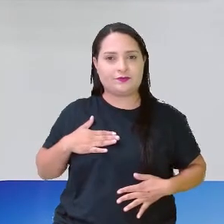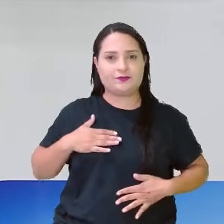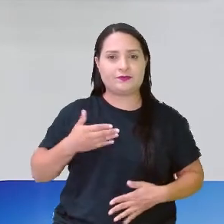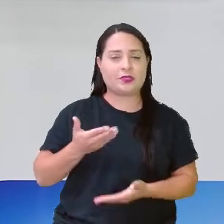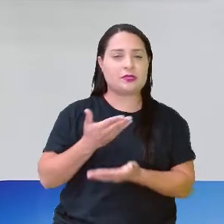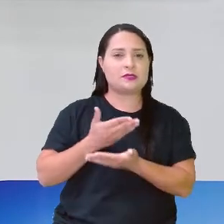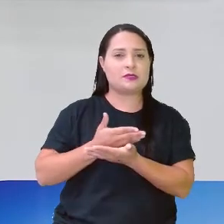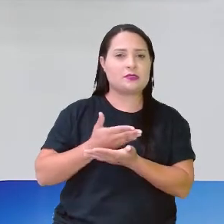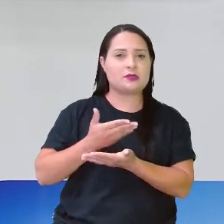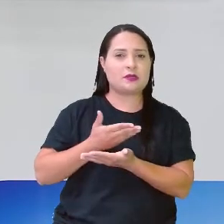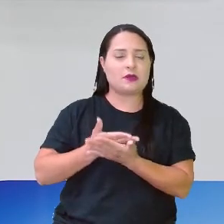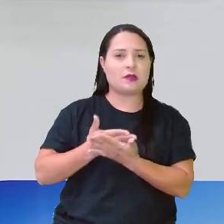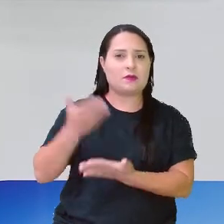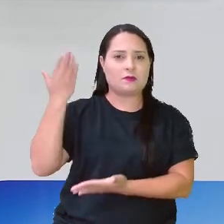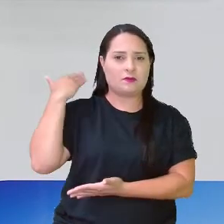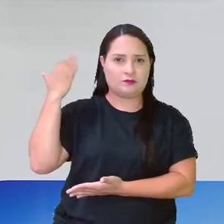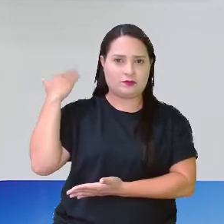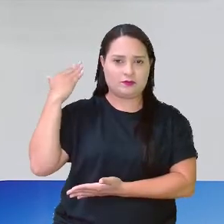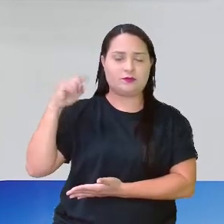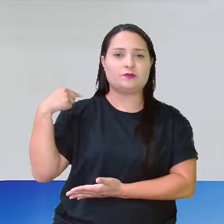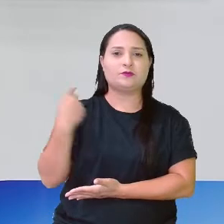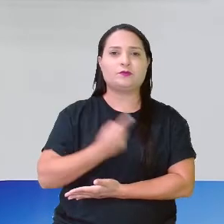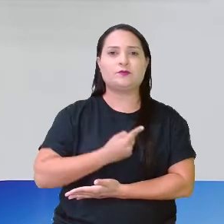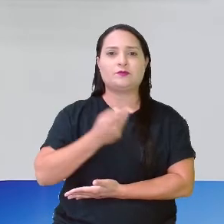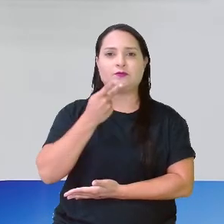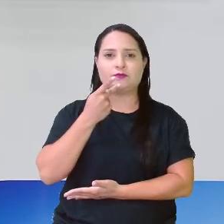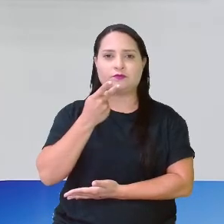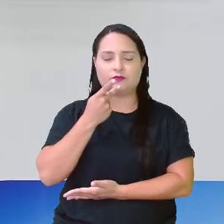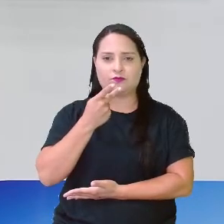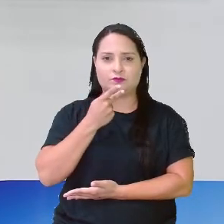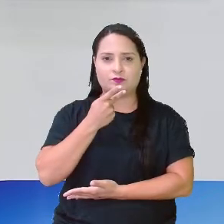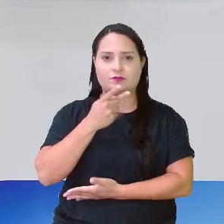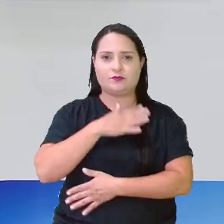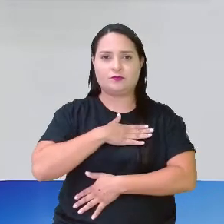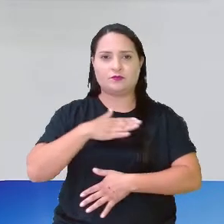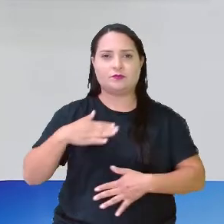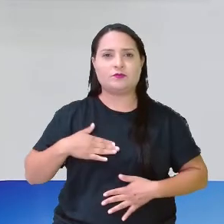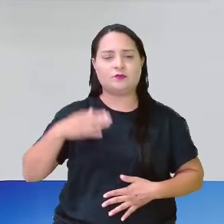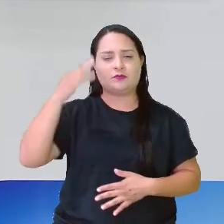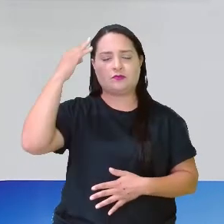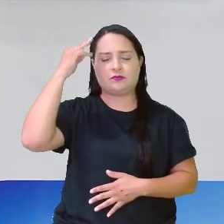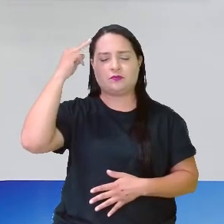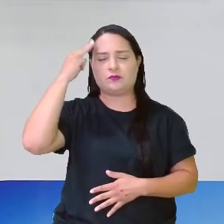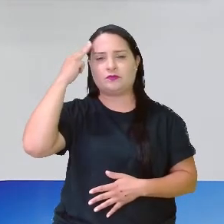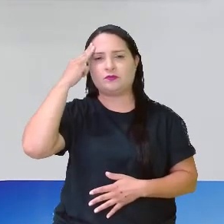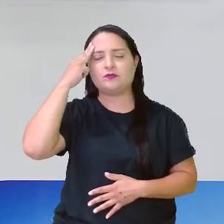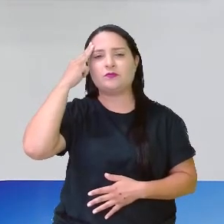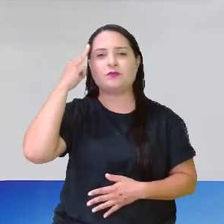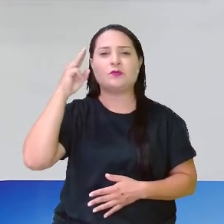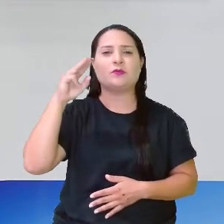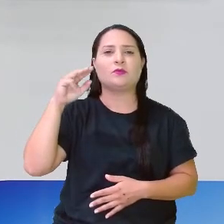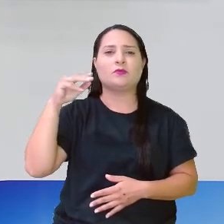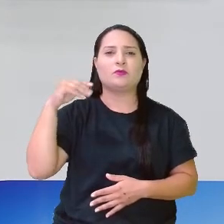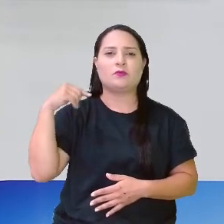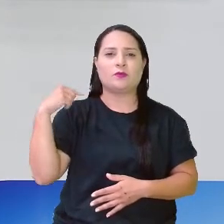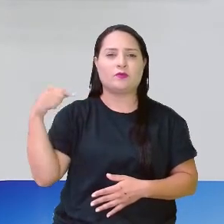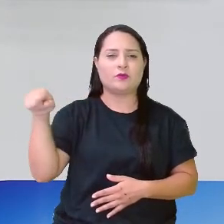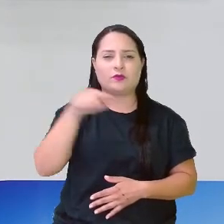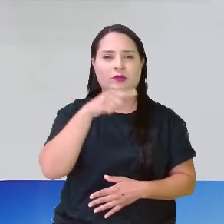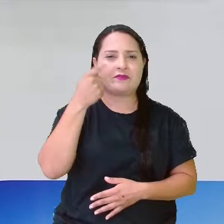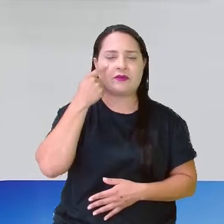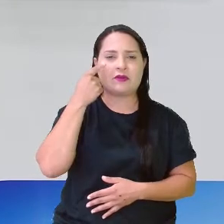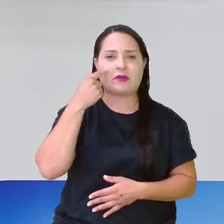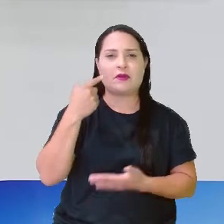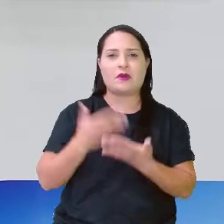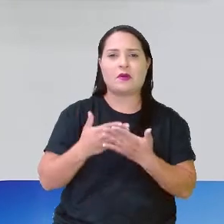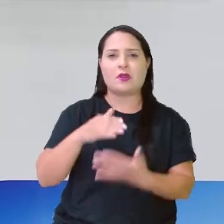aula anterior, a gente falou sobre ginástica de consciência corporal, né? Vocês viram aí uma aula de yoga com a